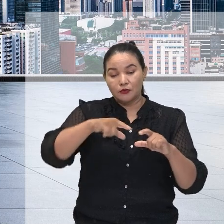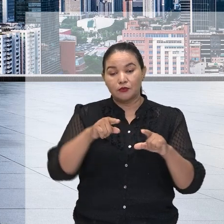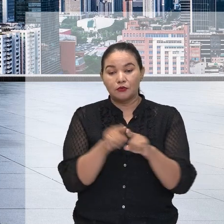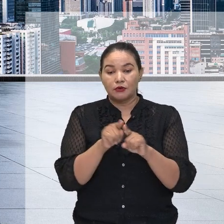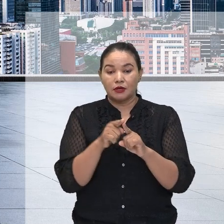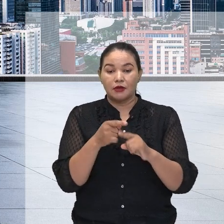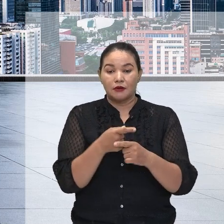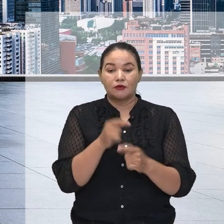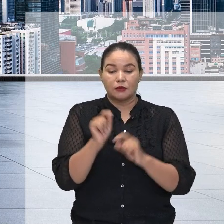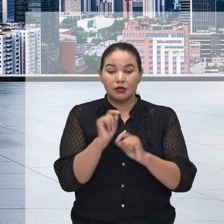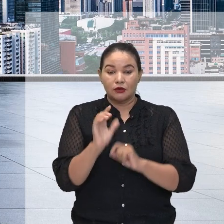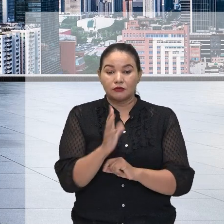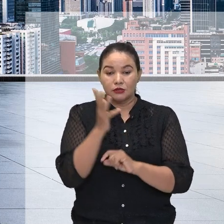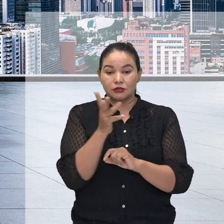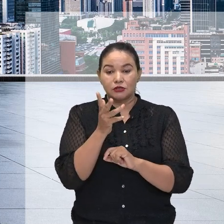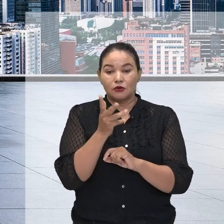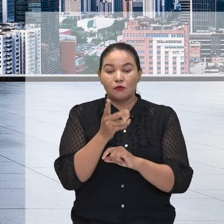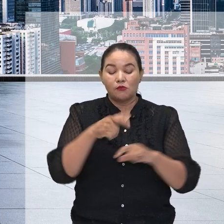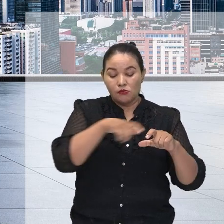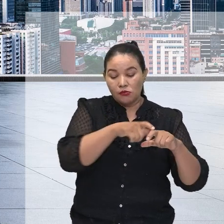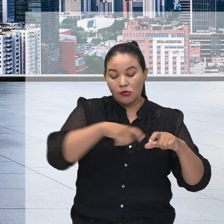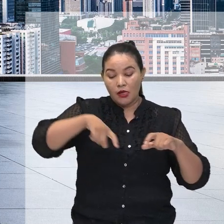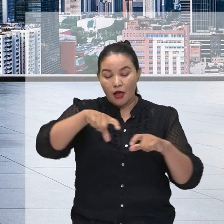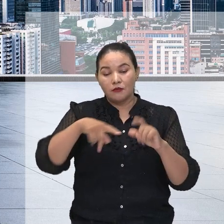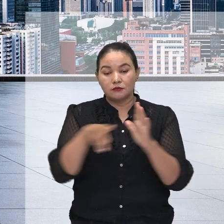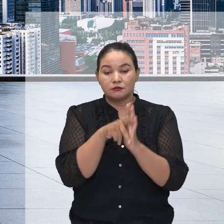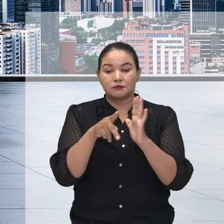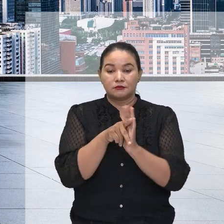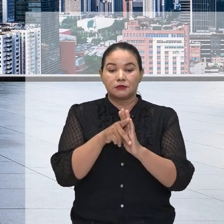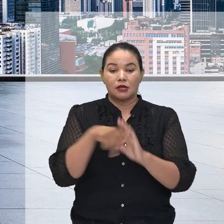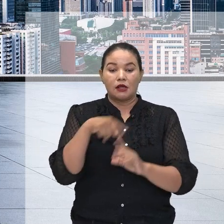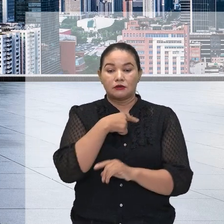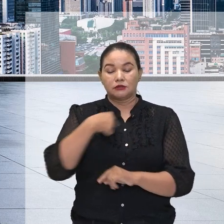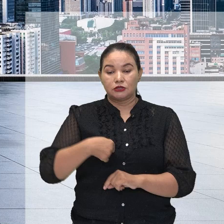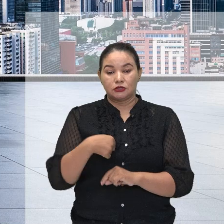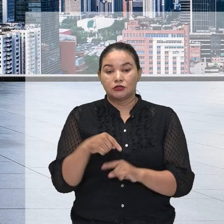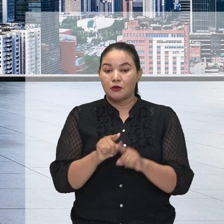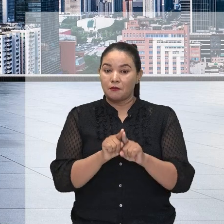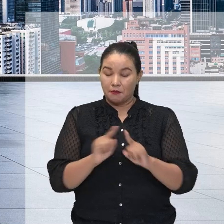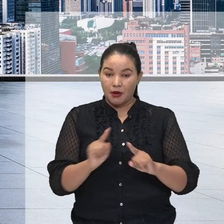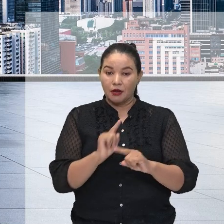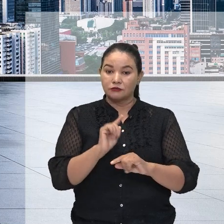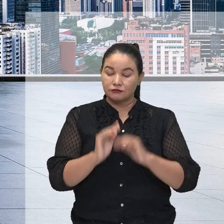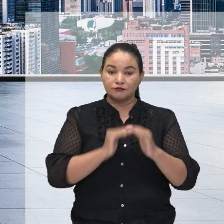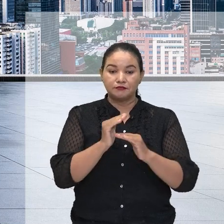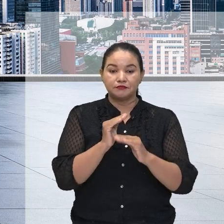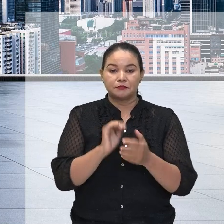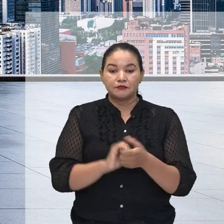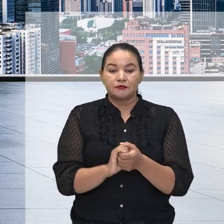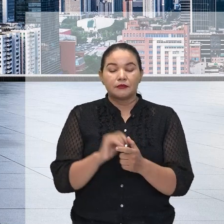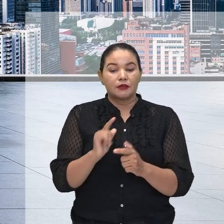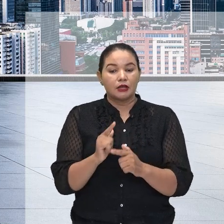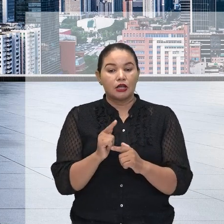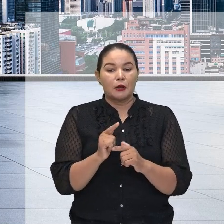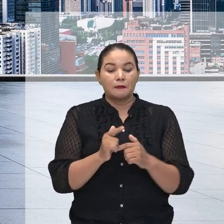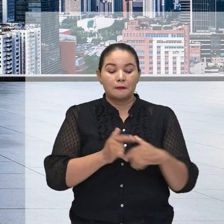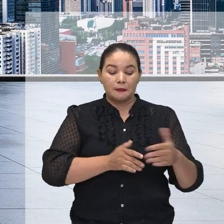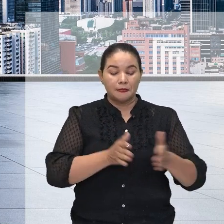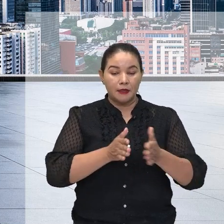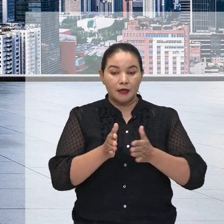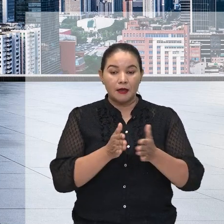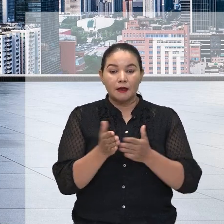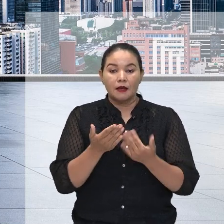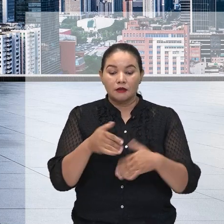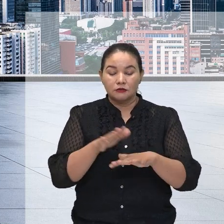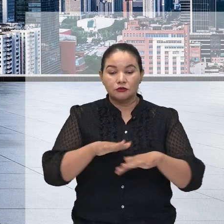a ser uma província da China, tá? Mas não para aí não, ok? Desde essa época, o território vai